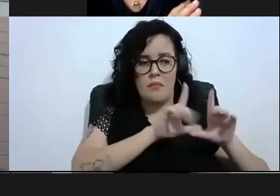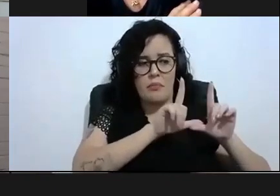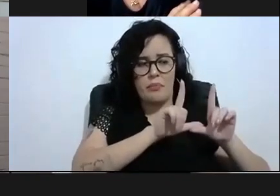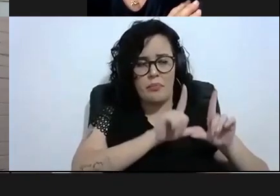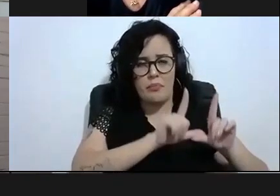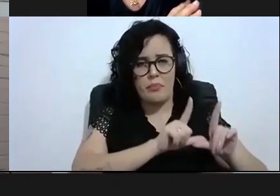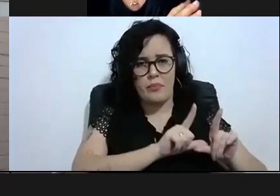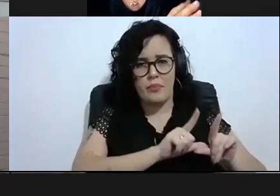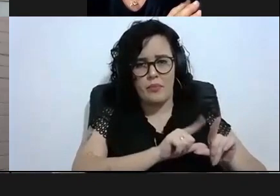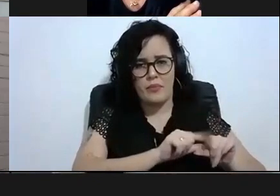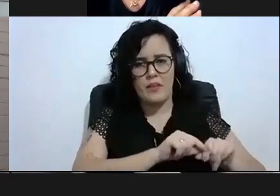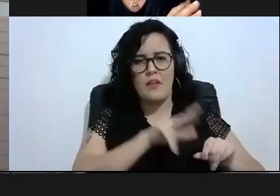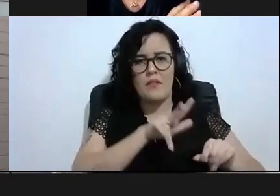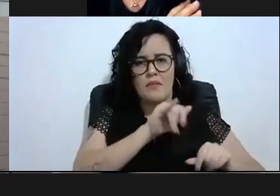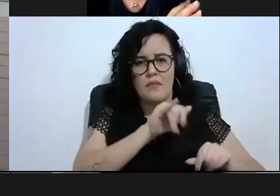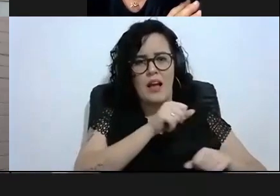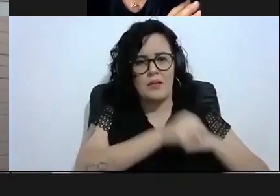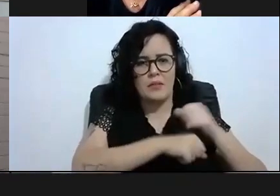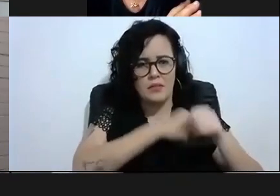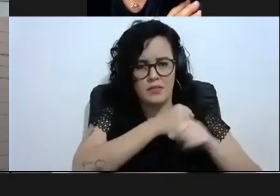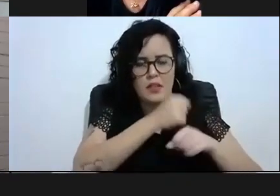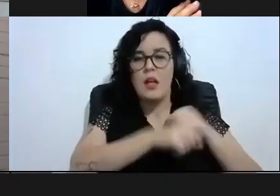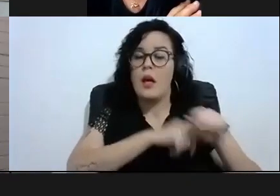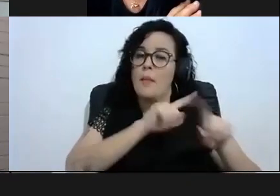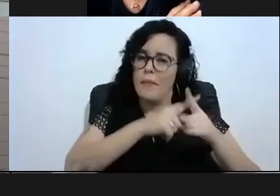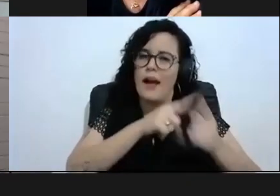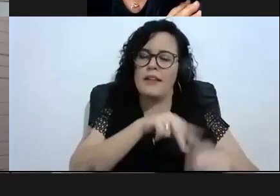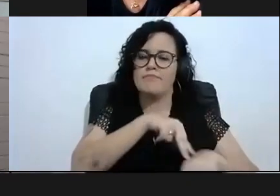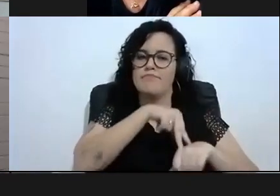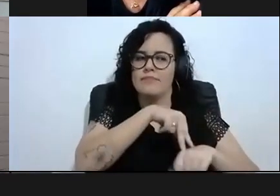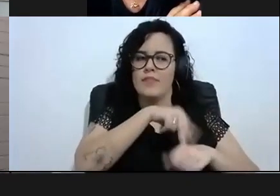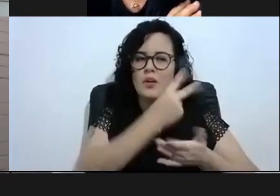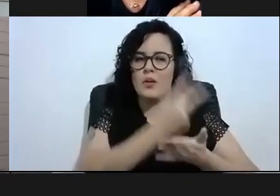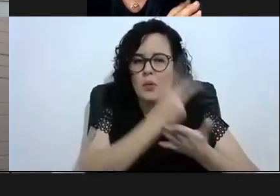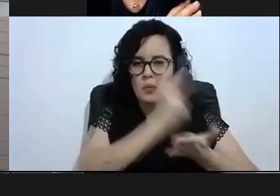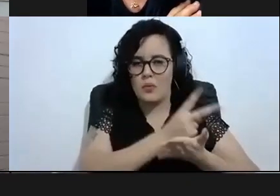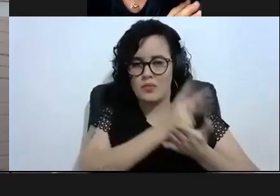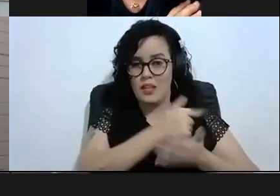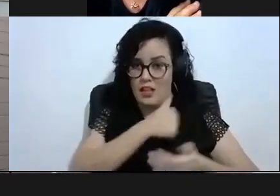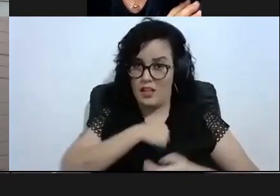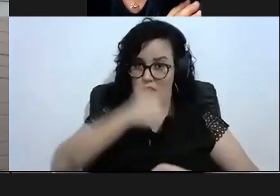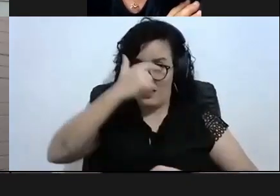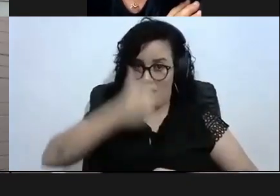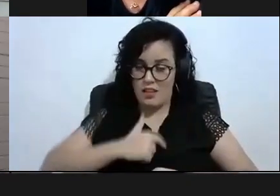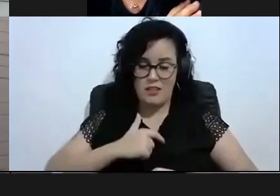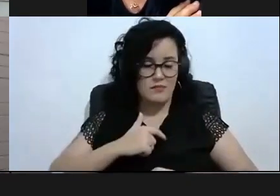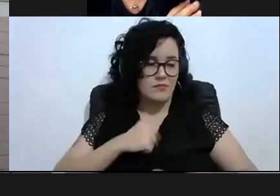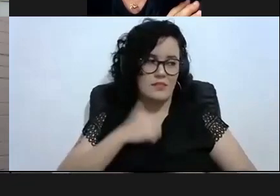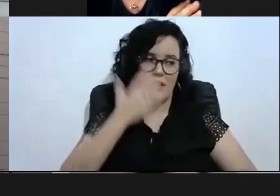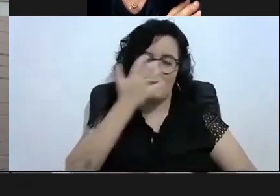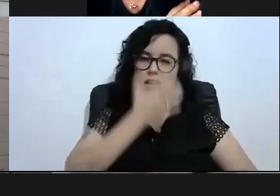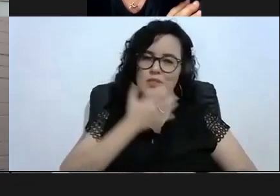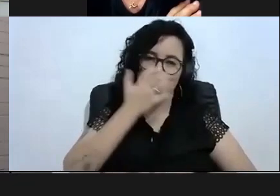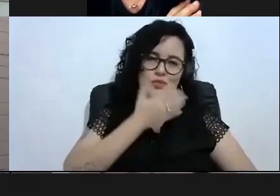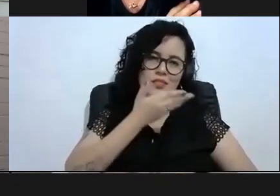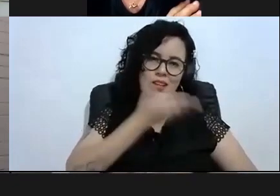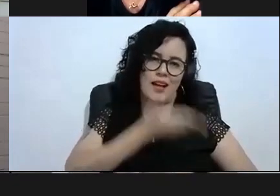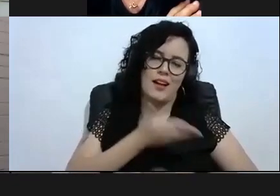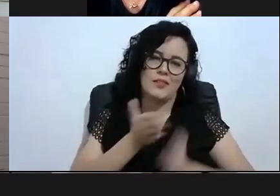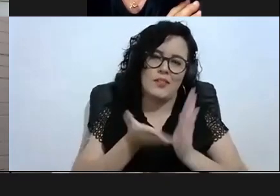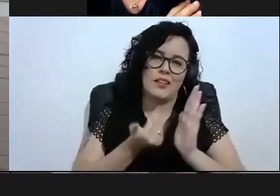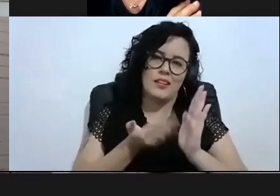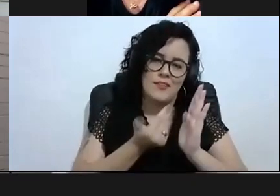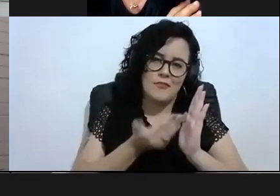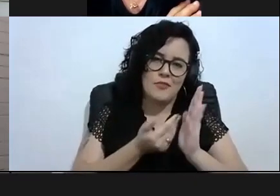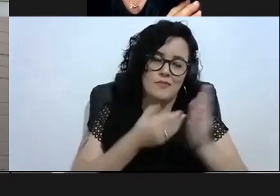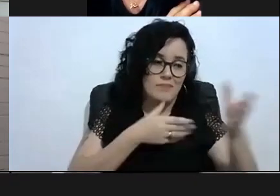é declarado morto, mas permanece, continua. Eu mesma sou muito apaixonada pelo livro